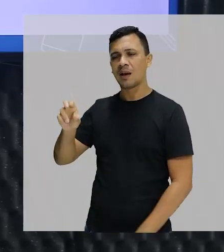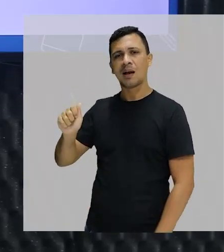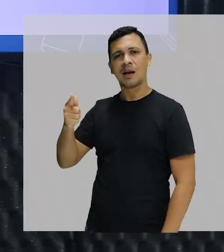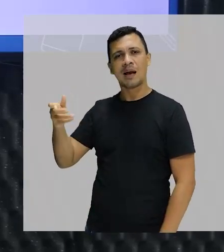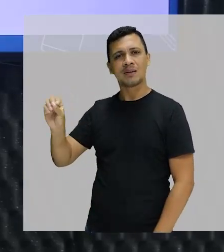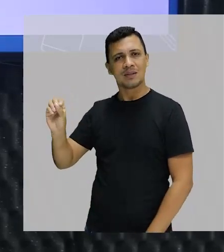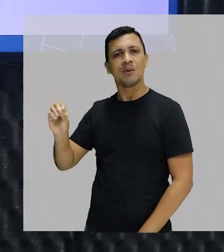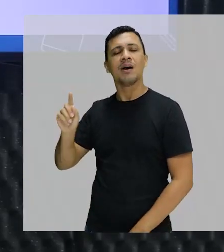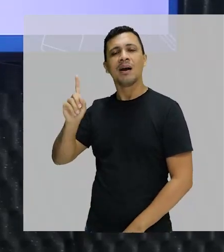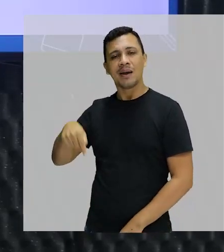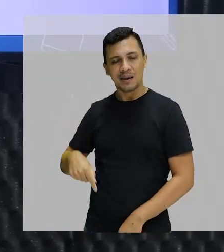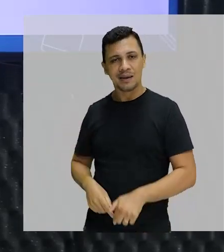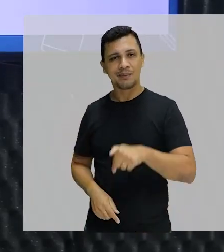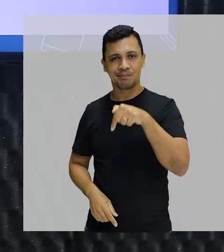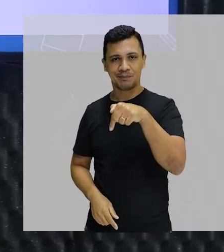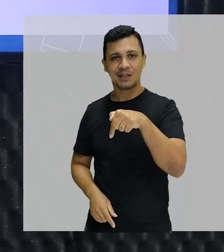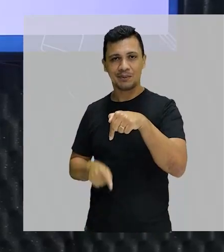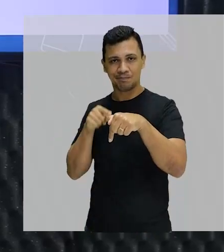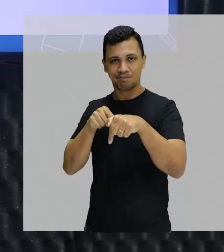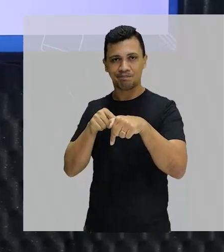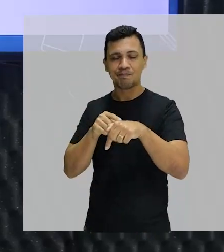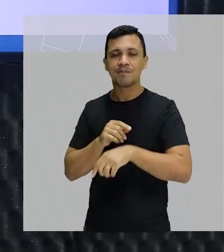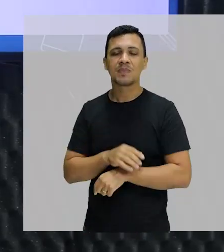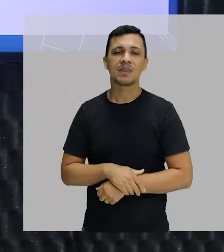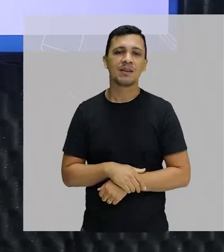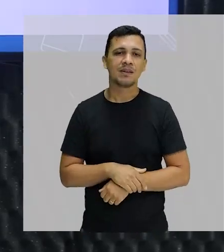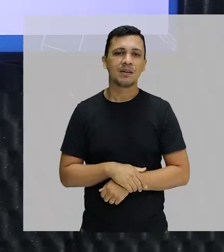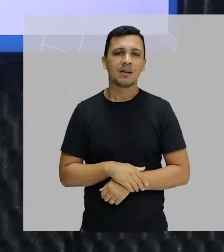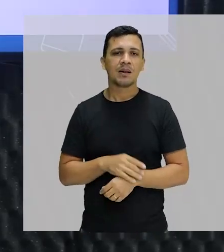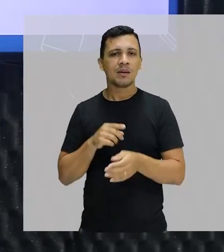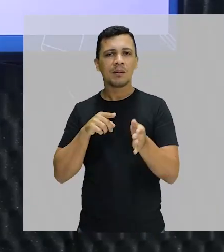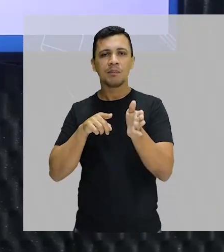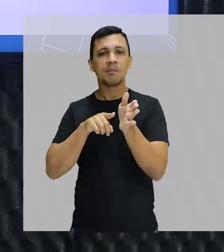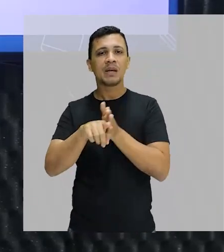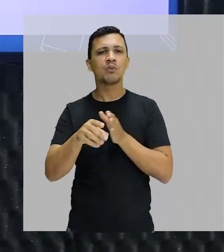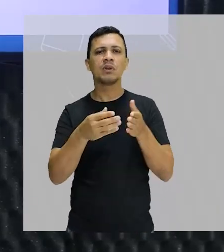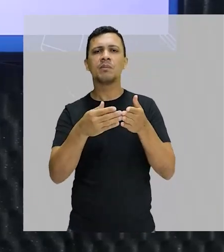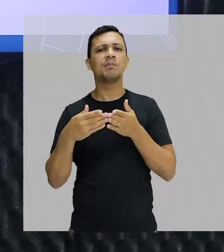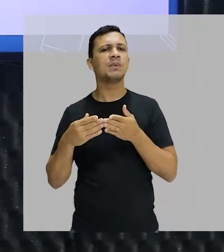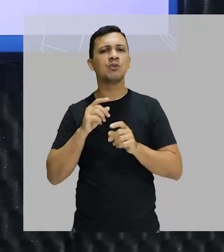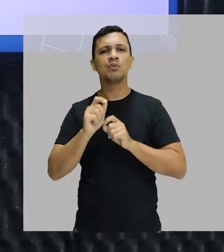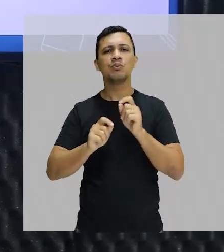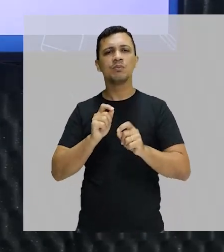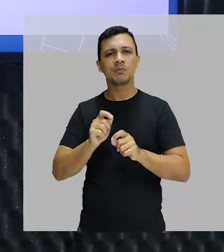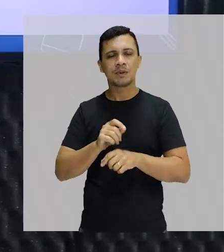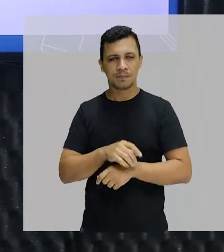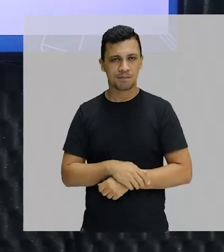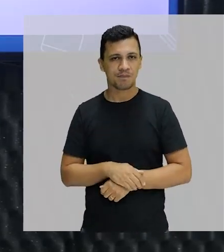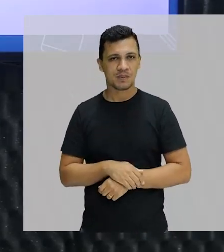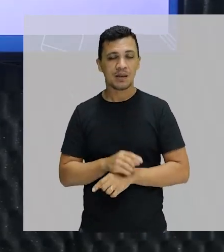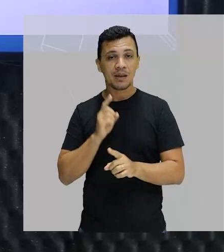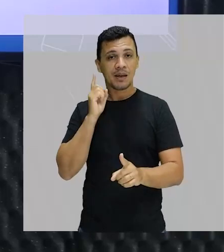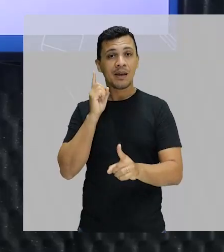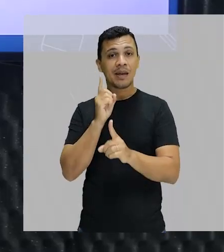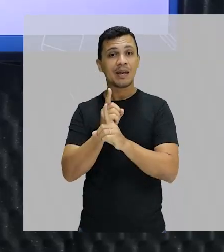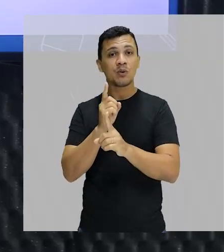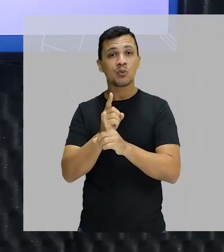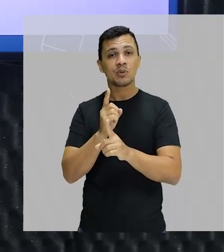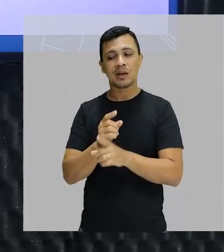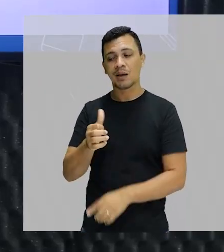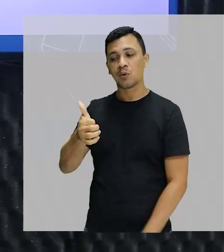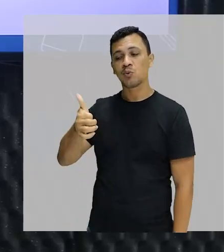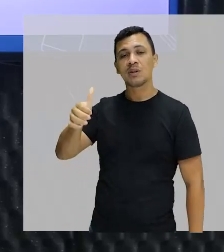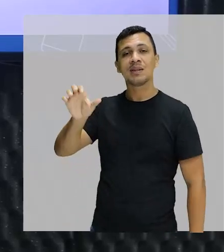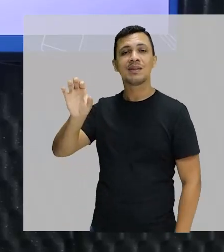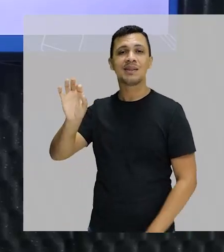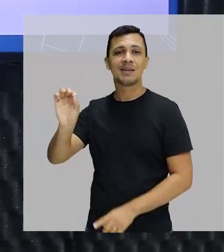é Q, tá bom? A letra que representa. E a questão foi solicitado que nós determinemos o décimo